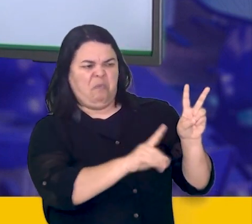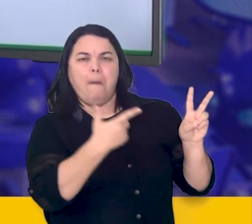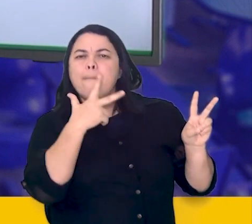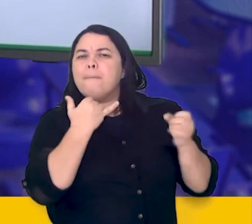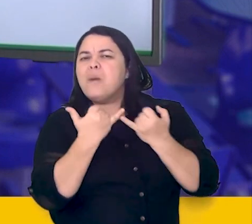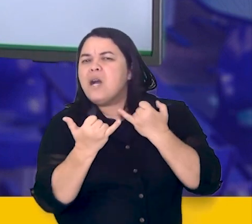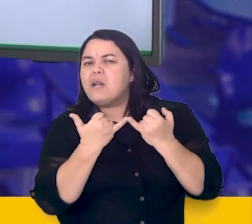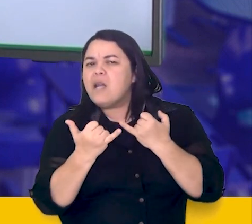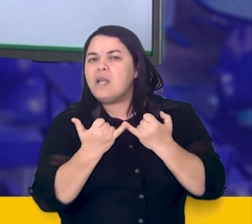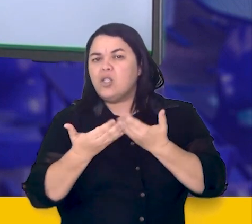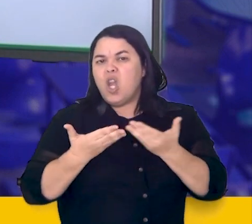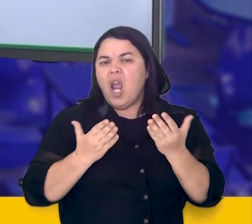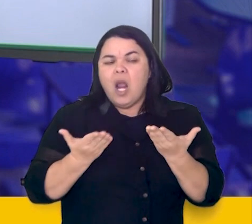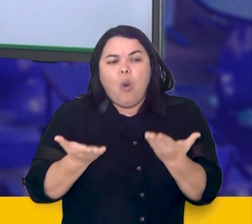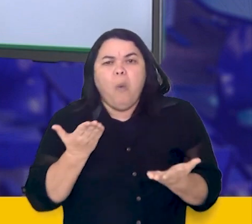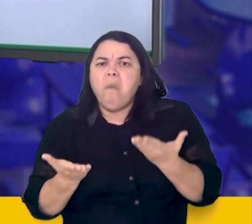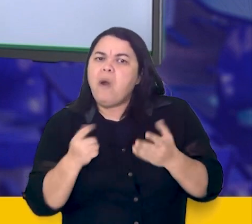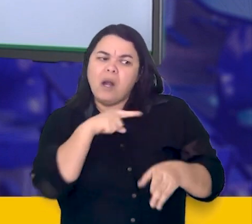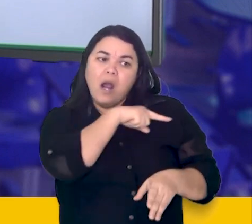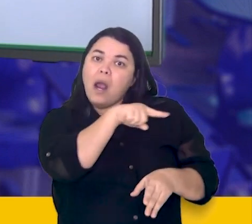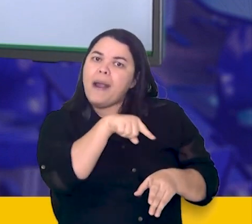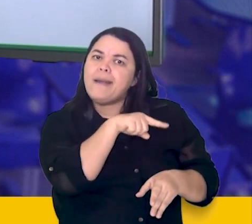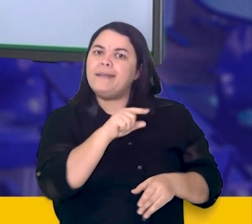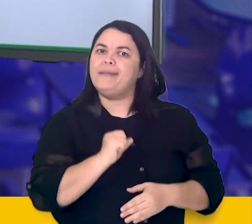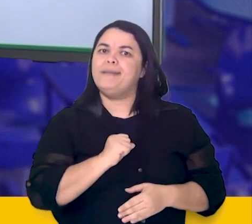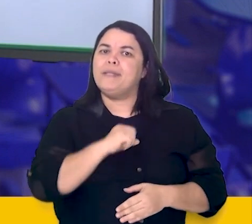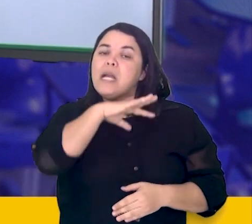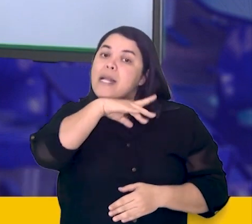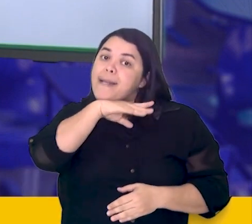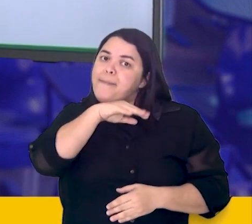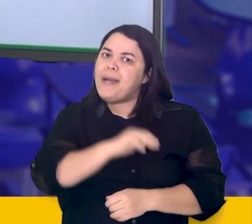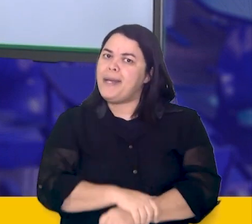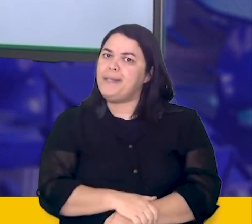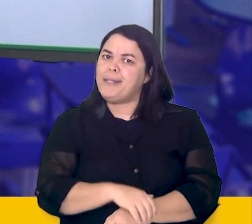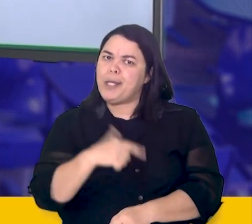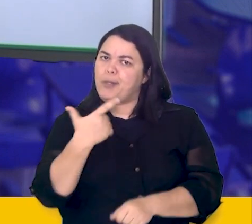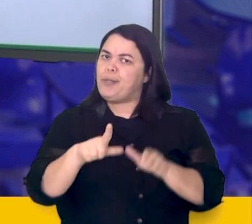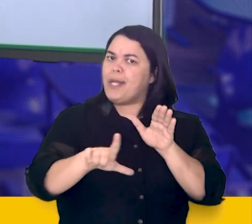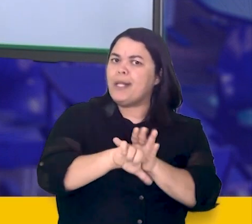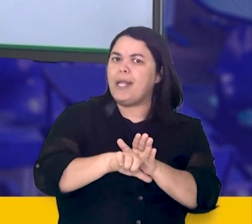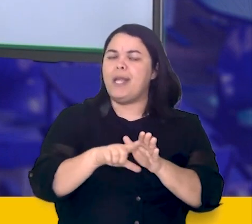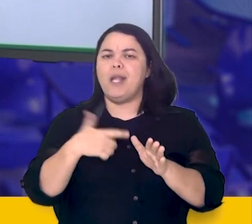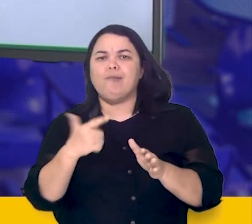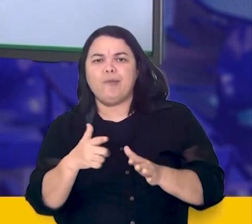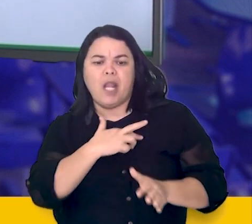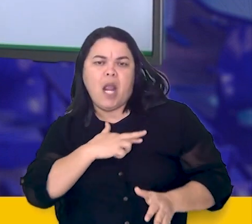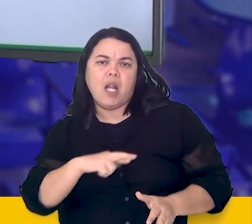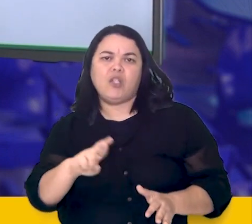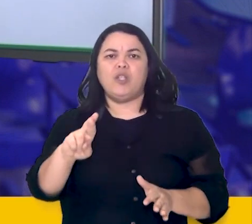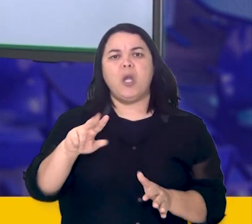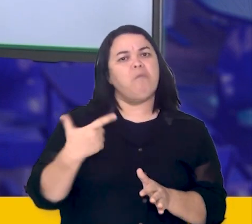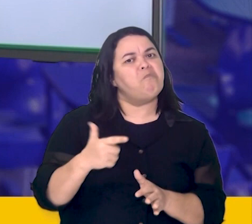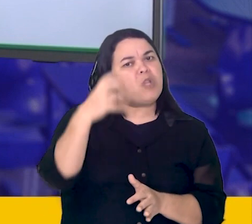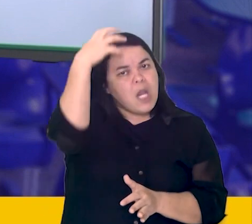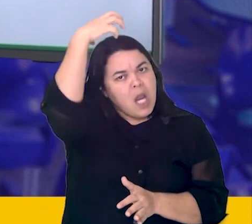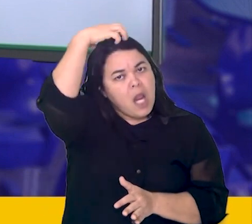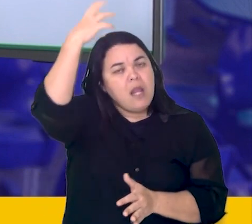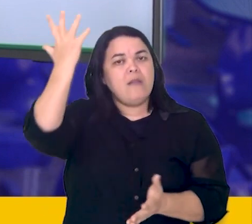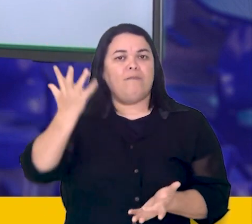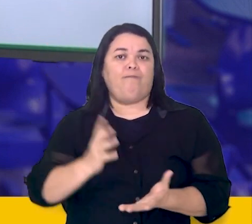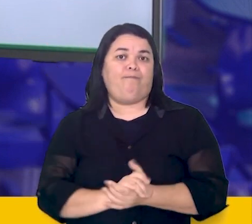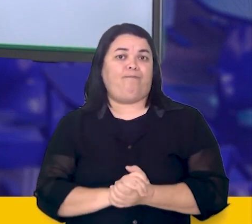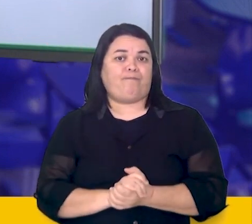humanos. Observa essa população colocando que eles não têm lei, nem fé, nem rei,